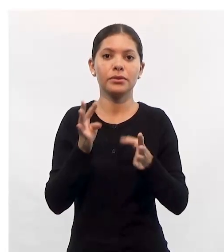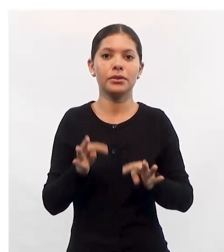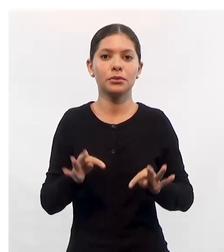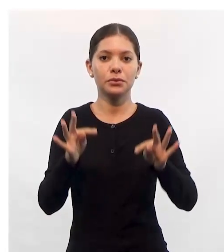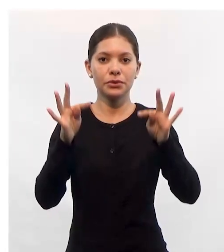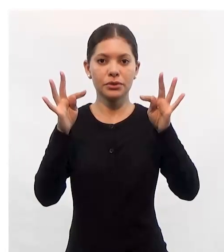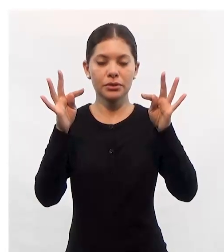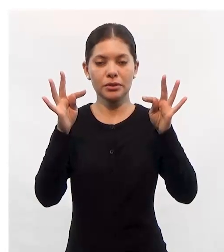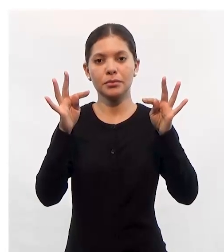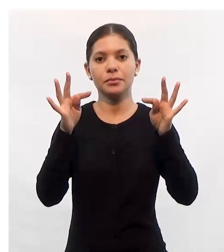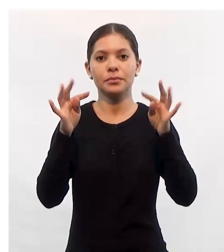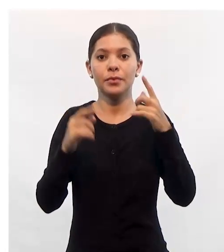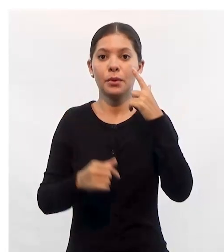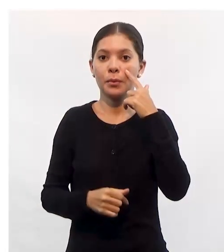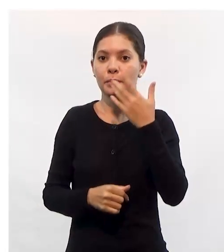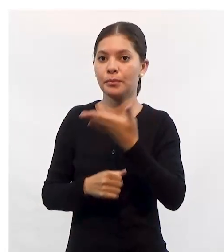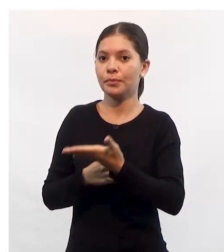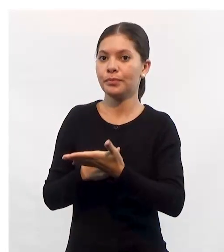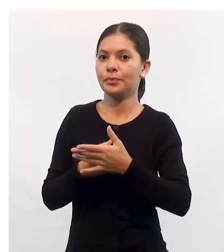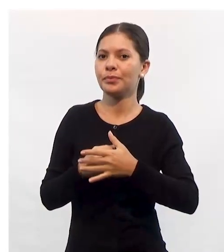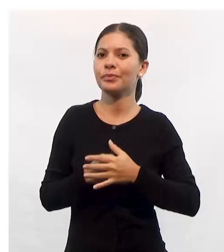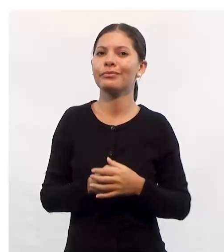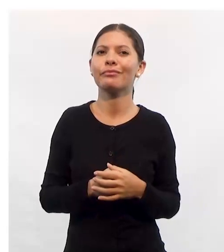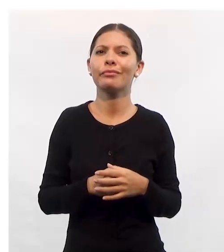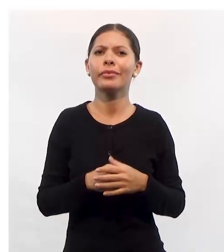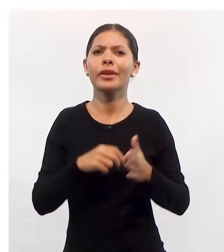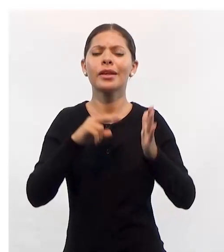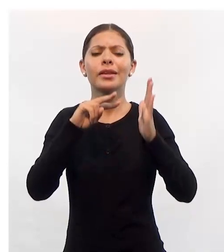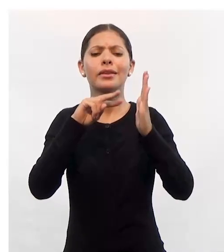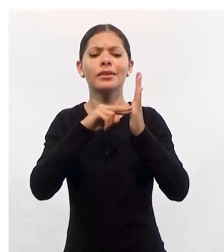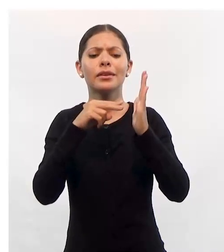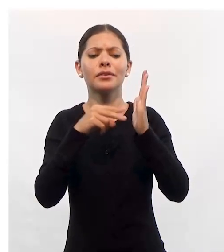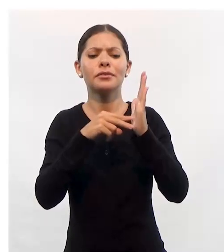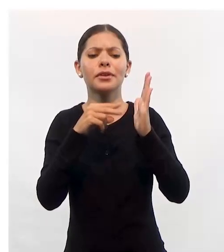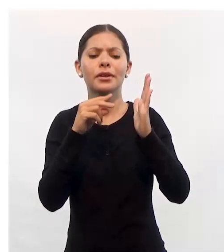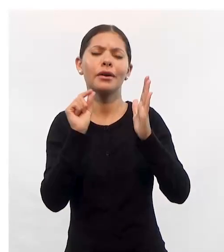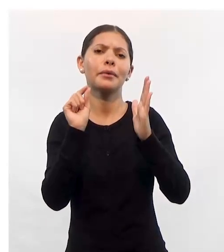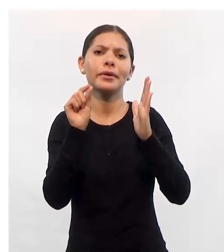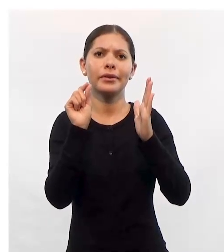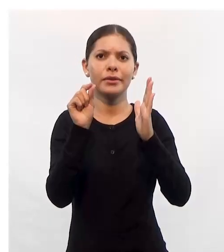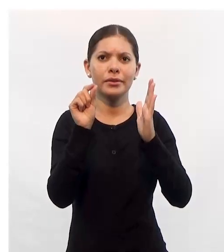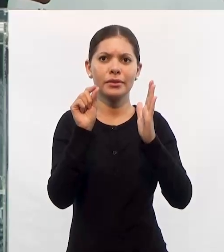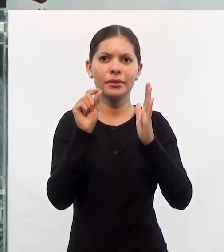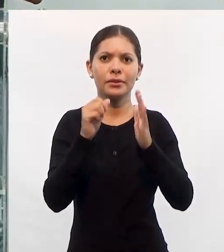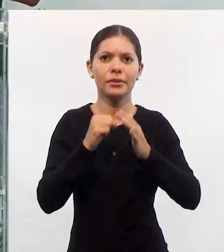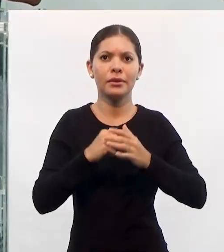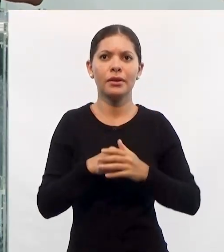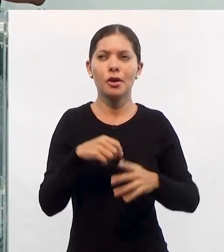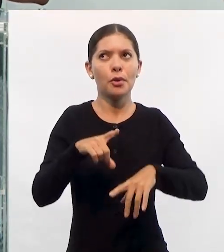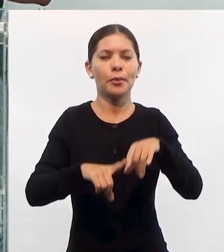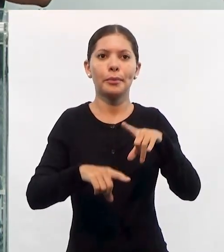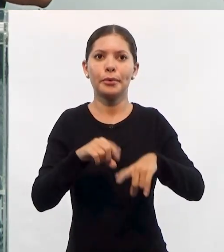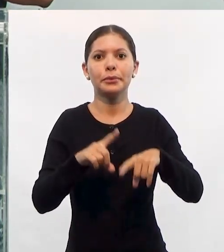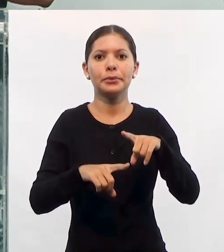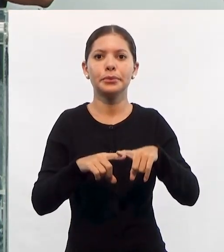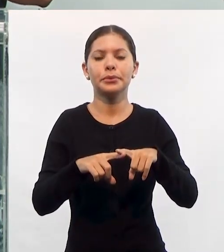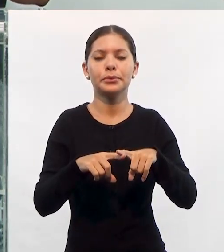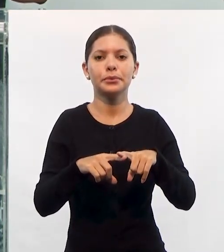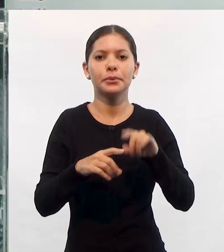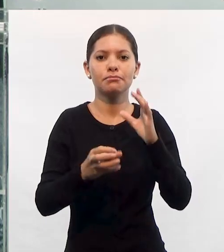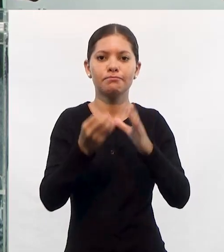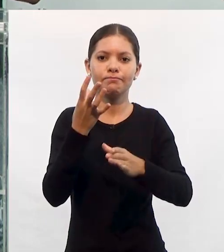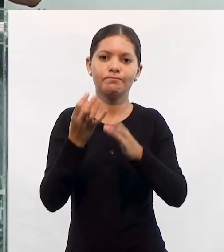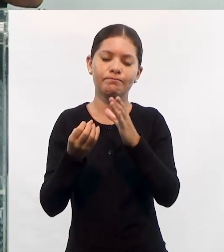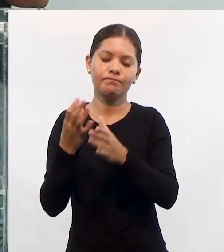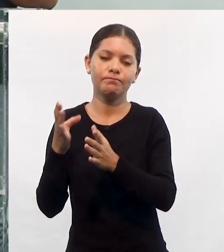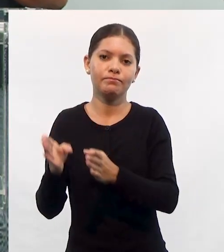tecnologia. Aqui, quando a gente fala de operação de média tecnologia, não significa que os produtos